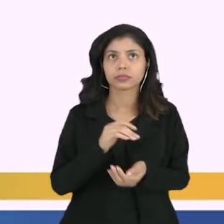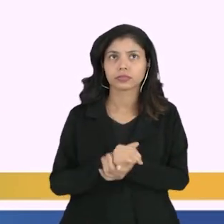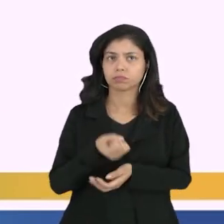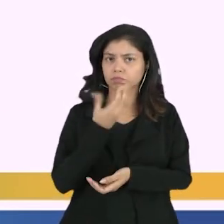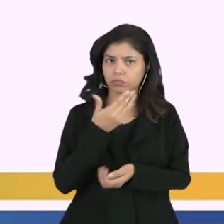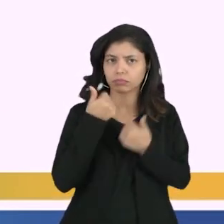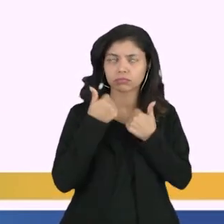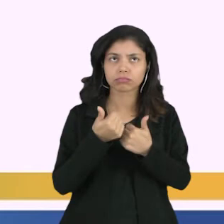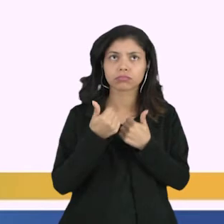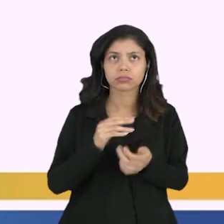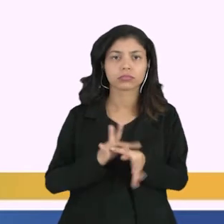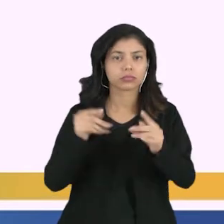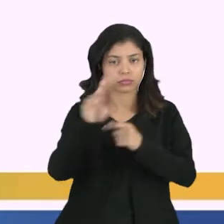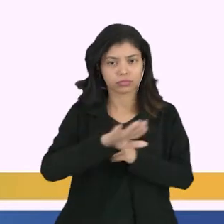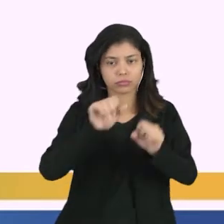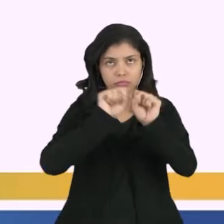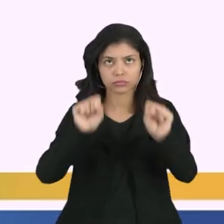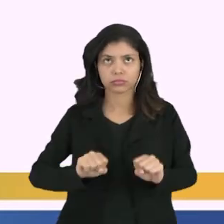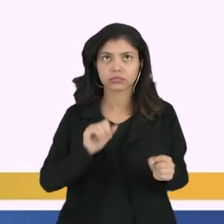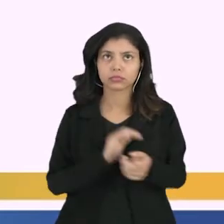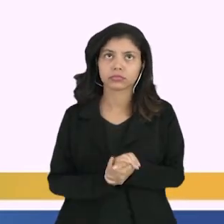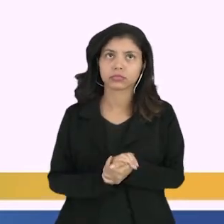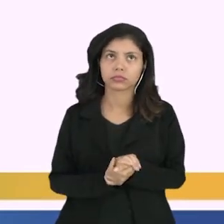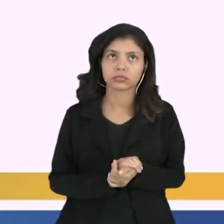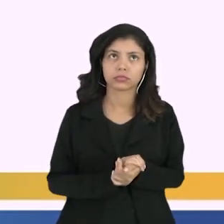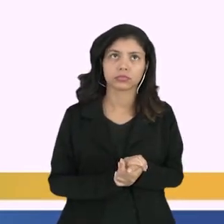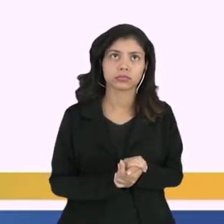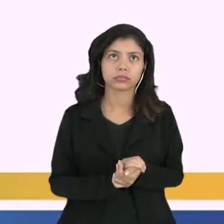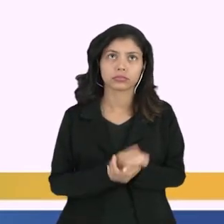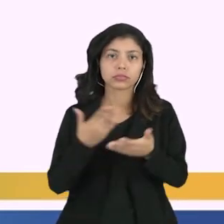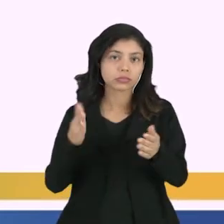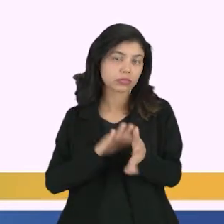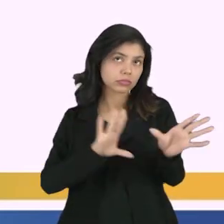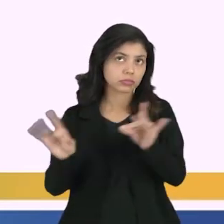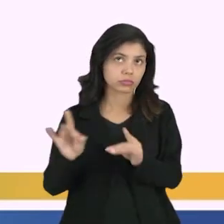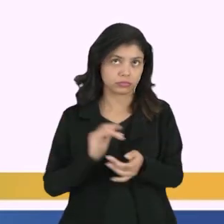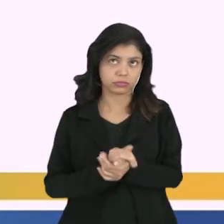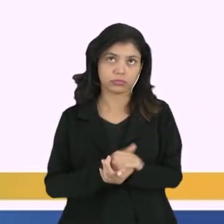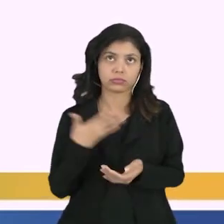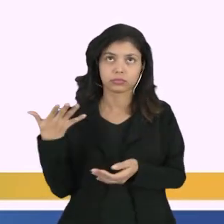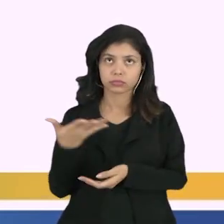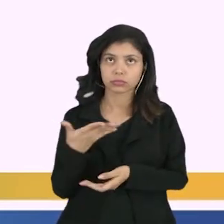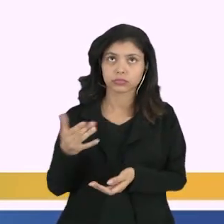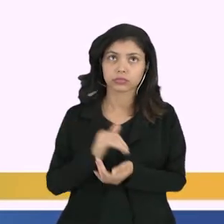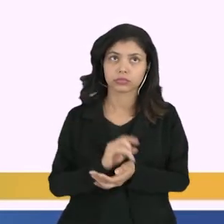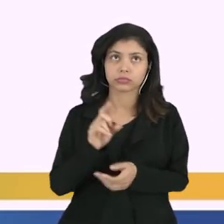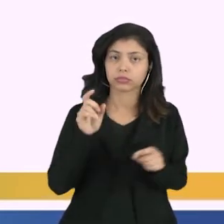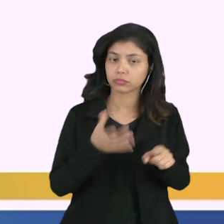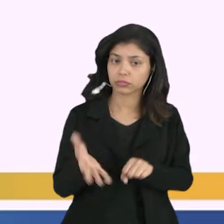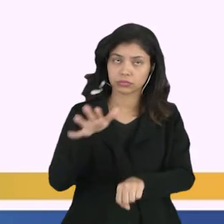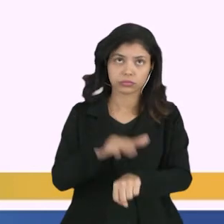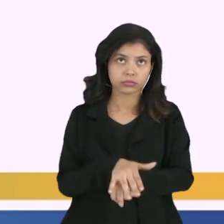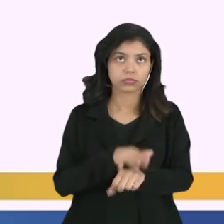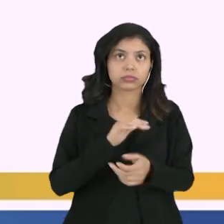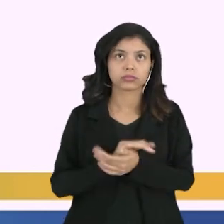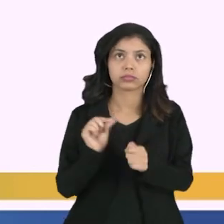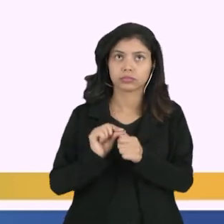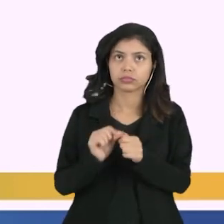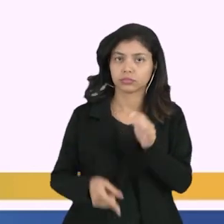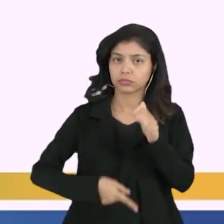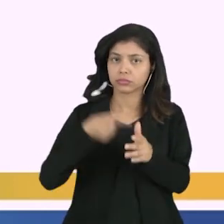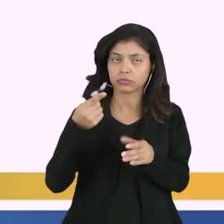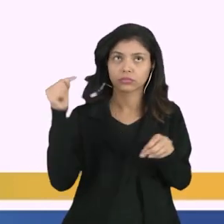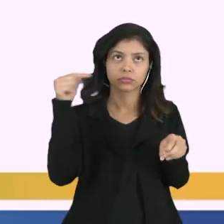de todo esse sistema das capitanias hereditárias. Foram lançadas a partir daí as bases da colonização, né? Os